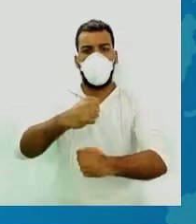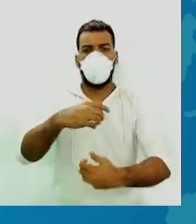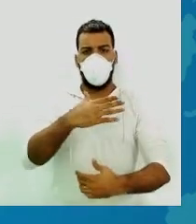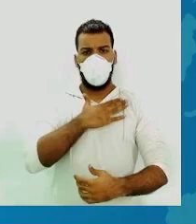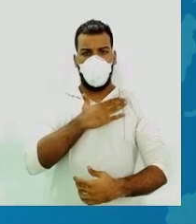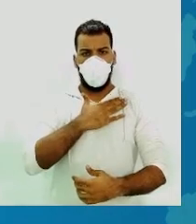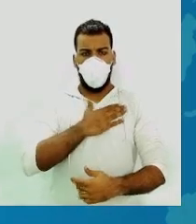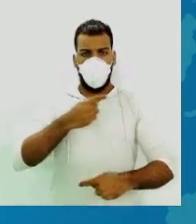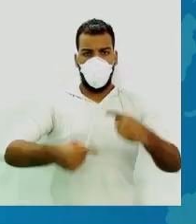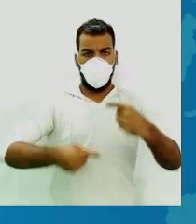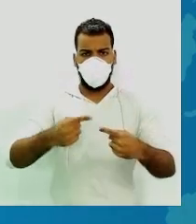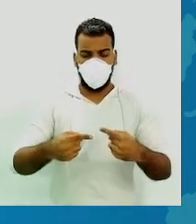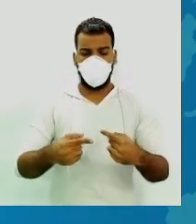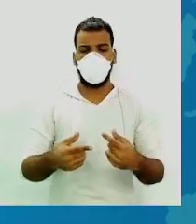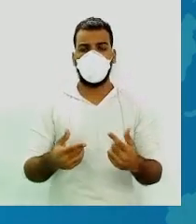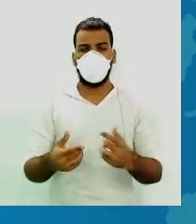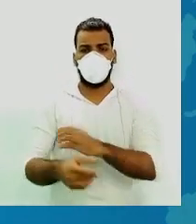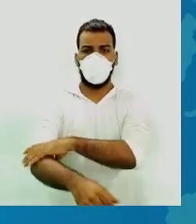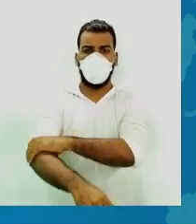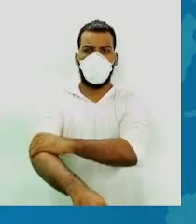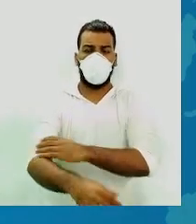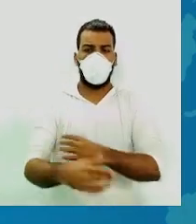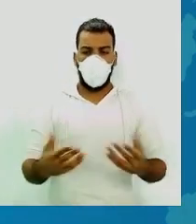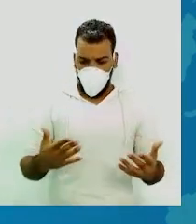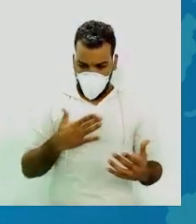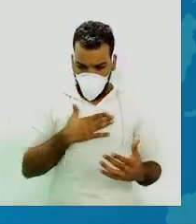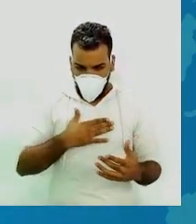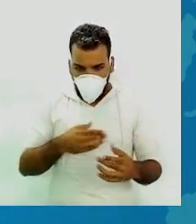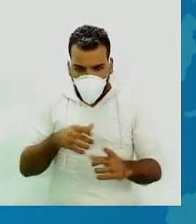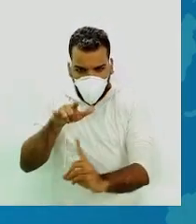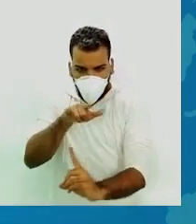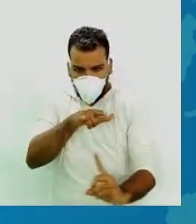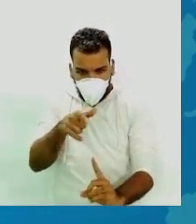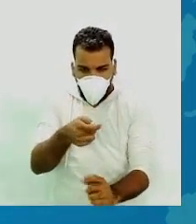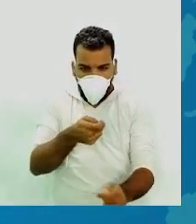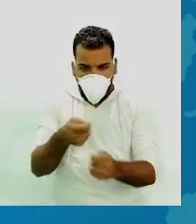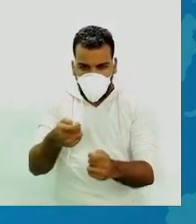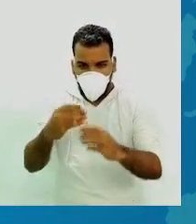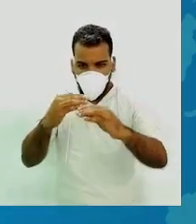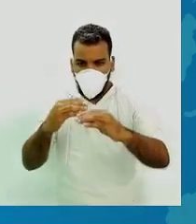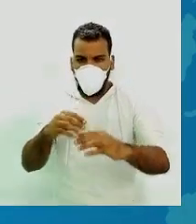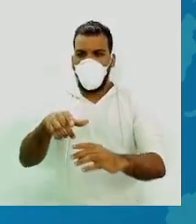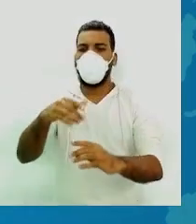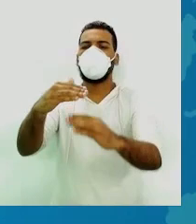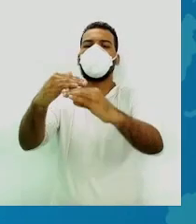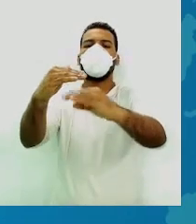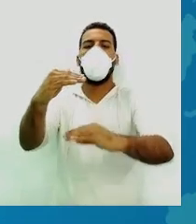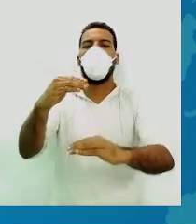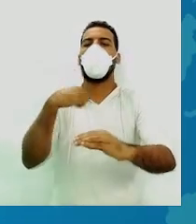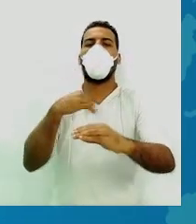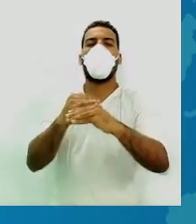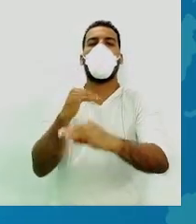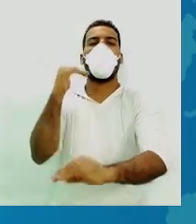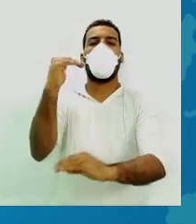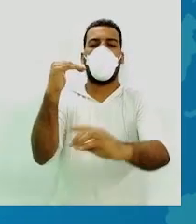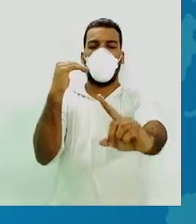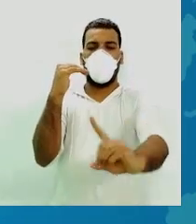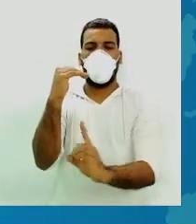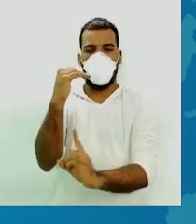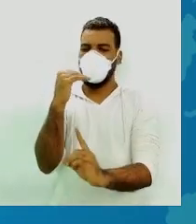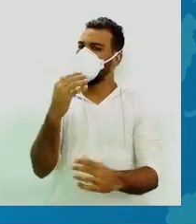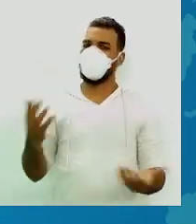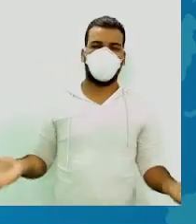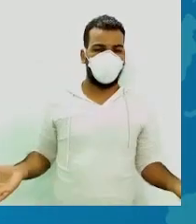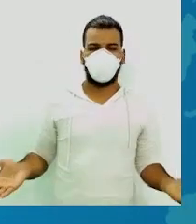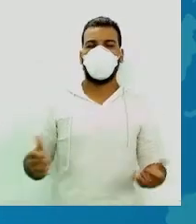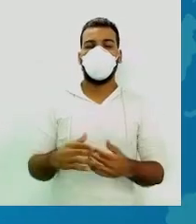na política, não é o domínio ou a submissão de um homem a outro. Vocês lembram lá